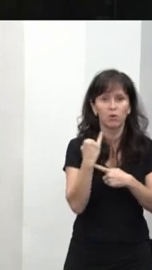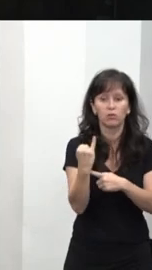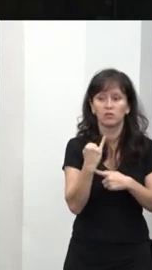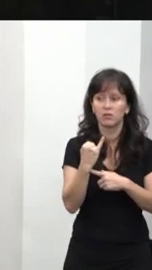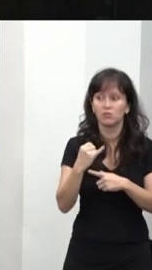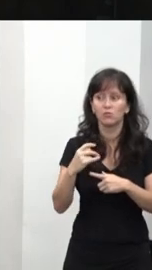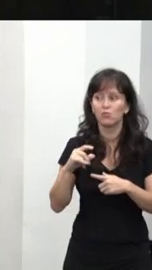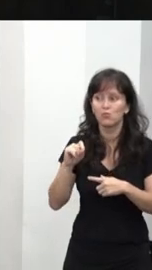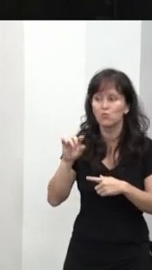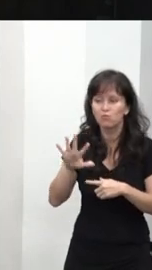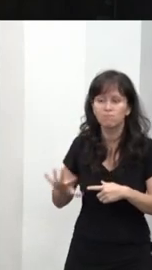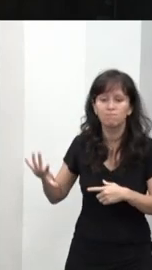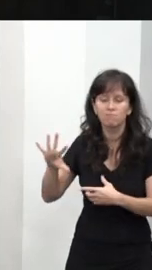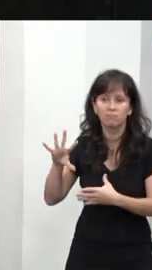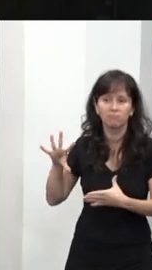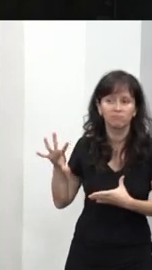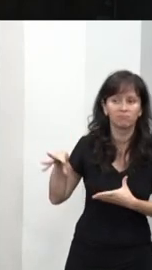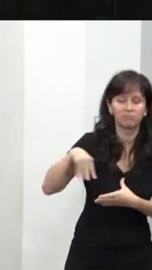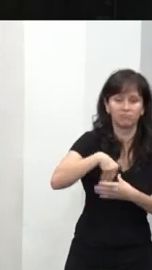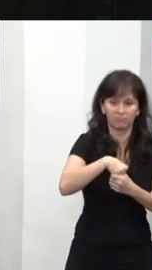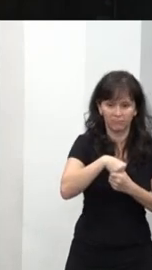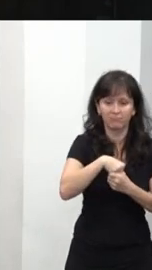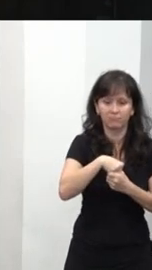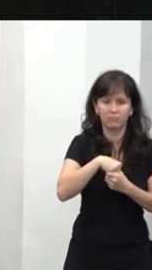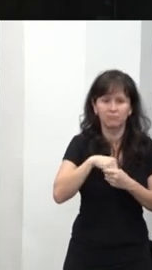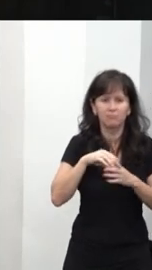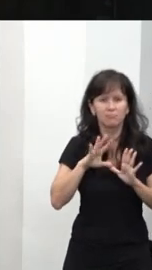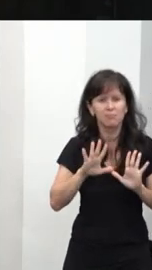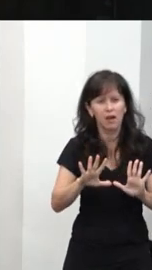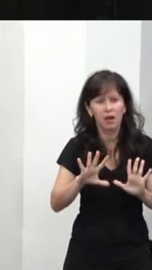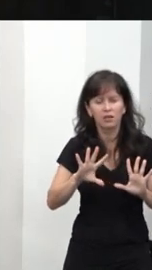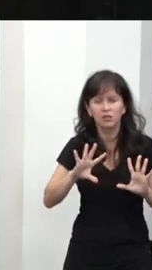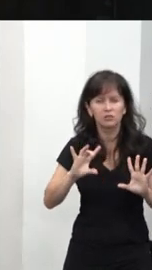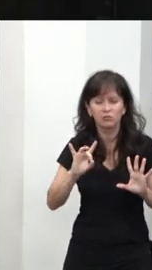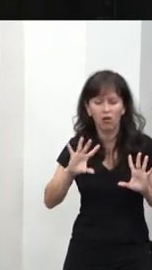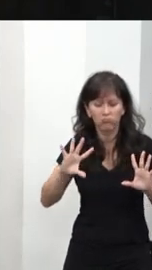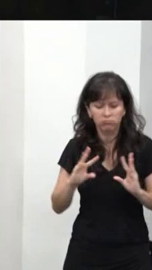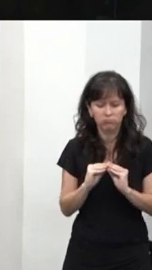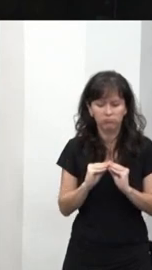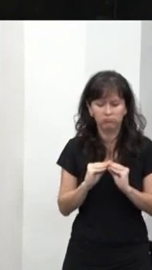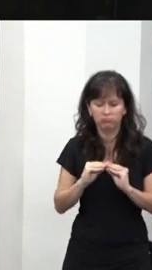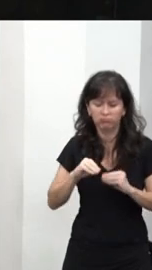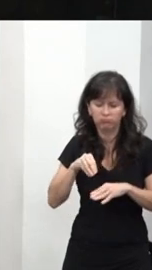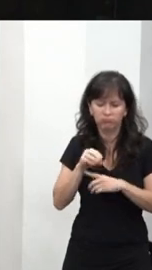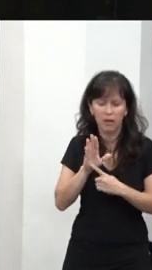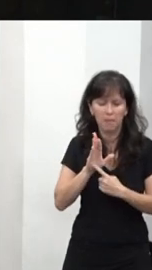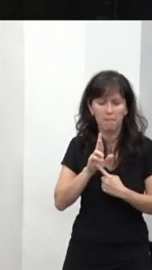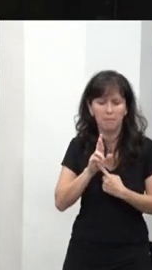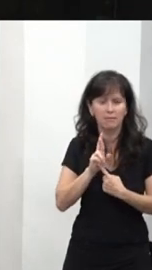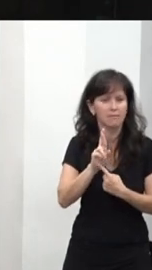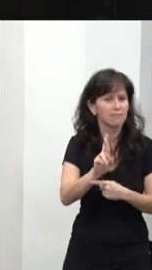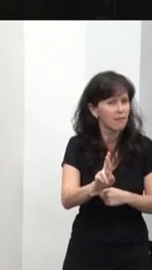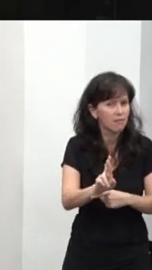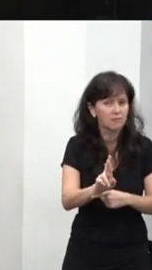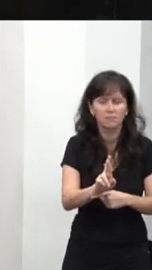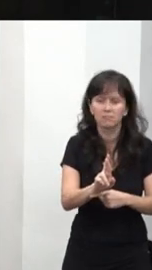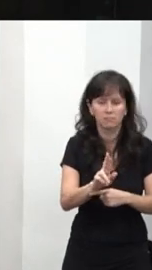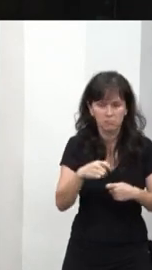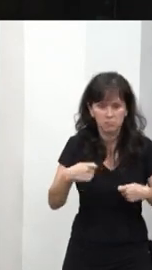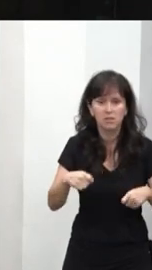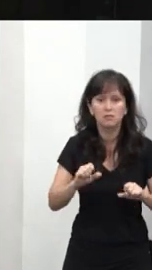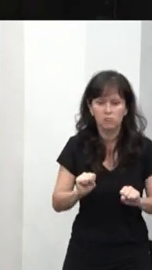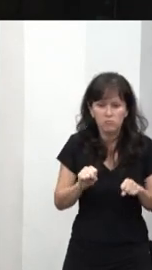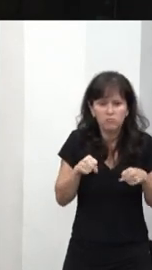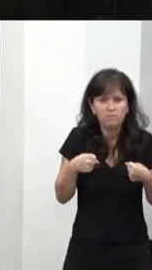também só isso não seria suficiente ele tem que voltar também com ferramenta com algo concreto com entrega